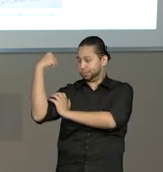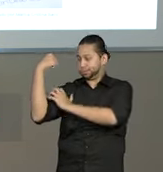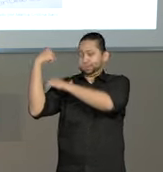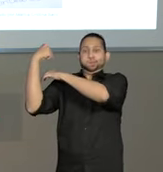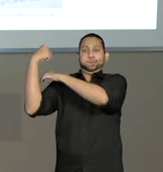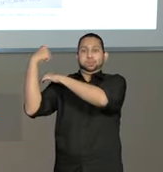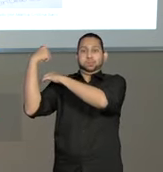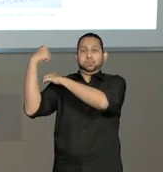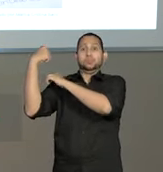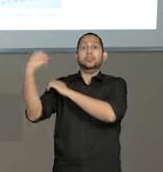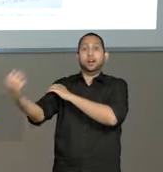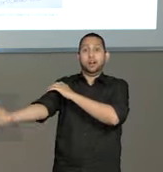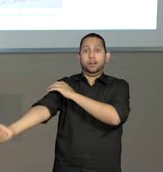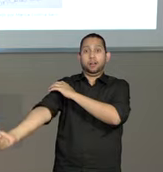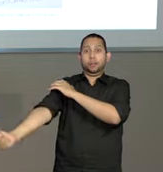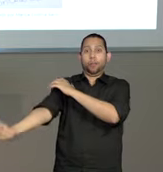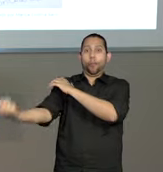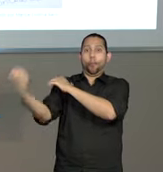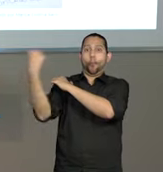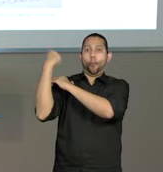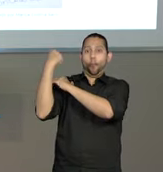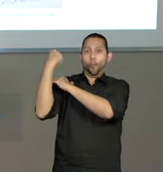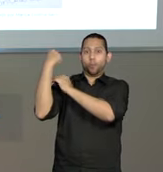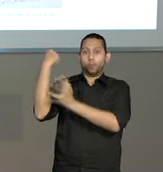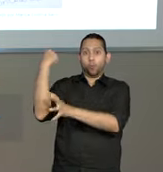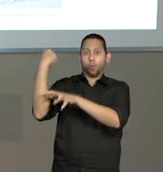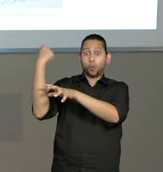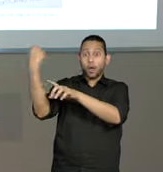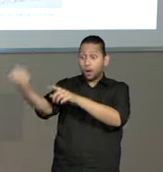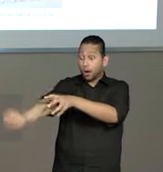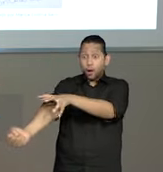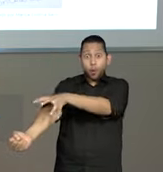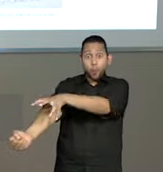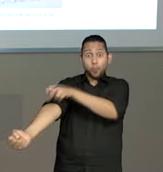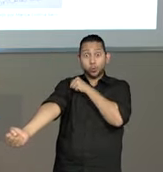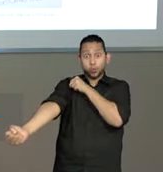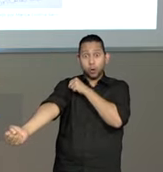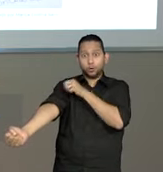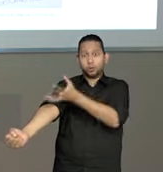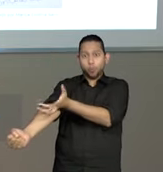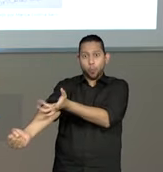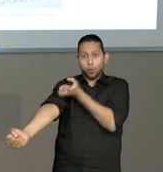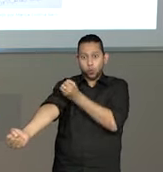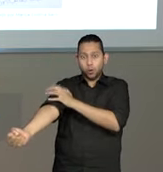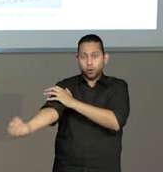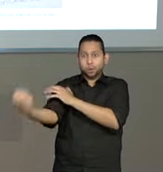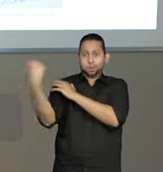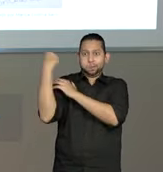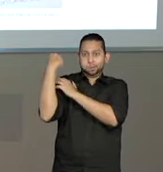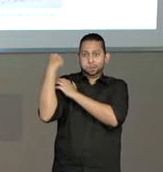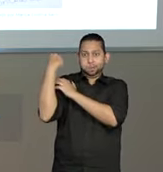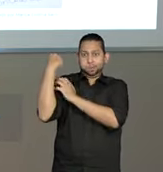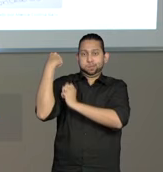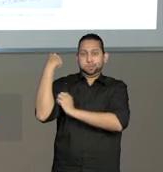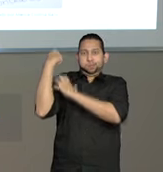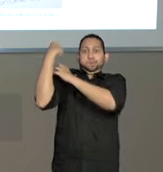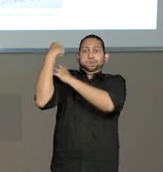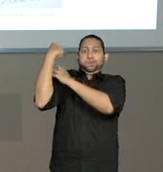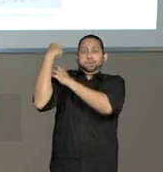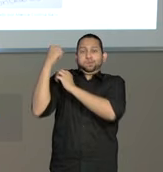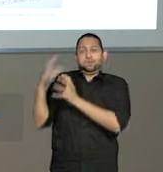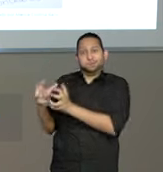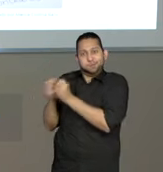osso, tá? O outro está relaxado. Depois o outro vai, puxa esse osso e o